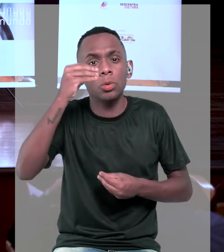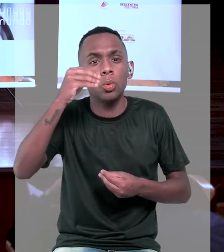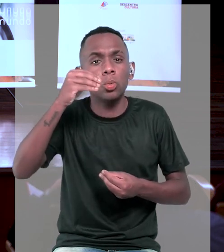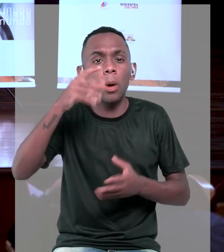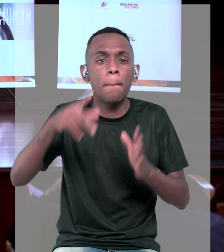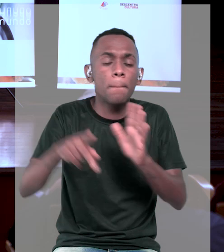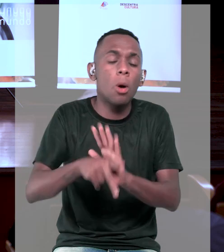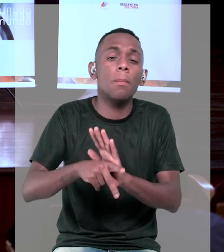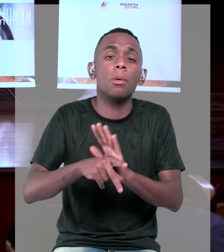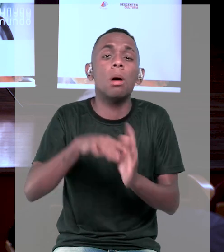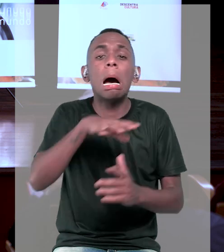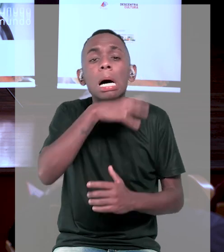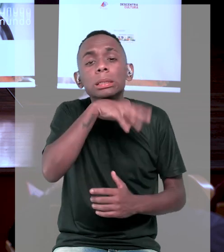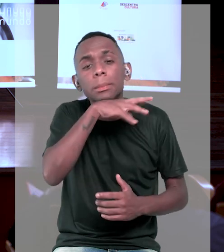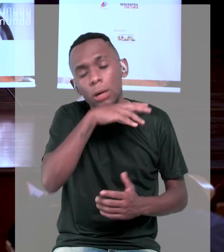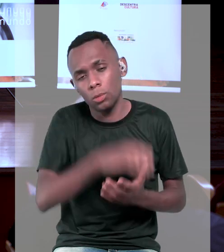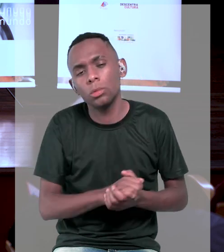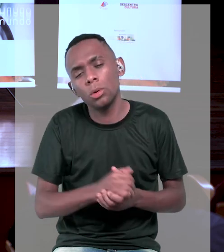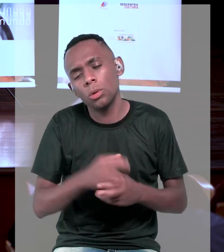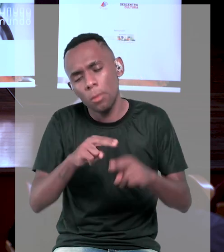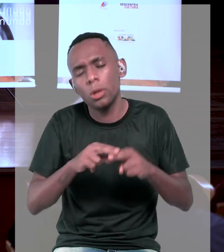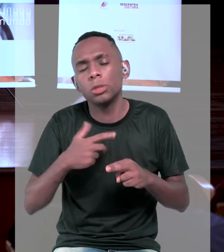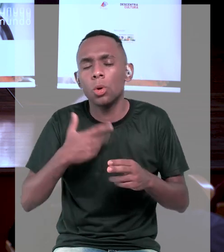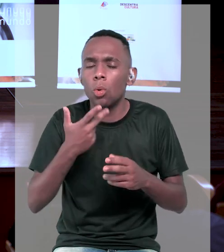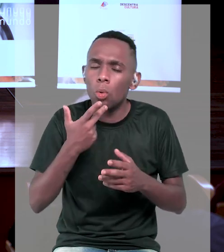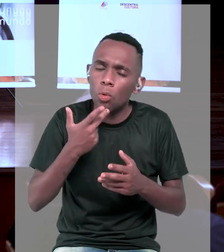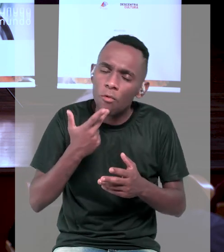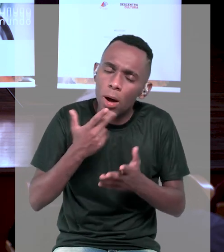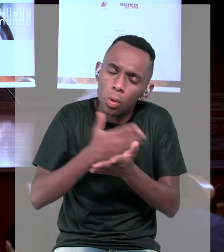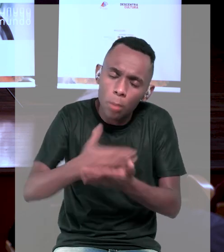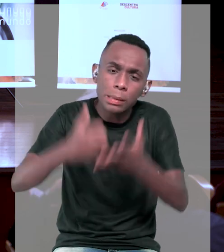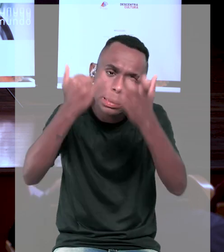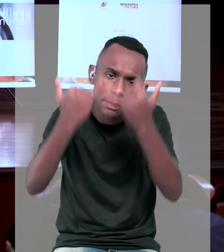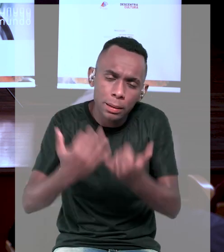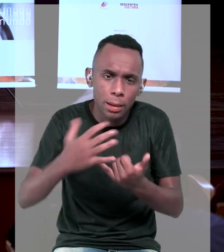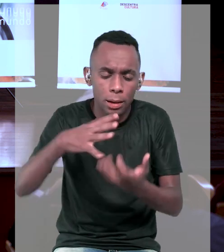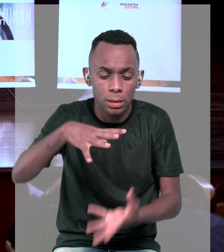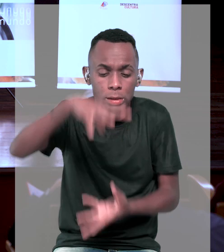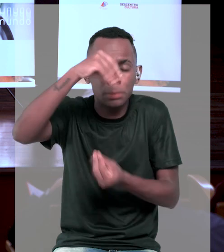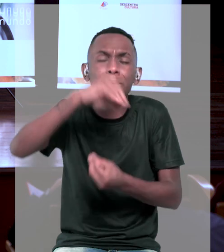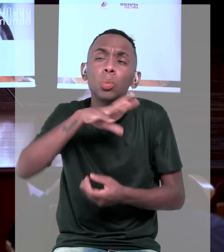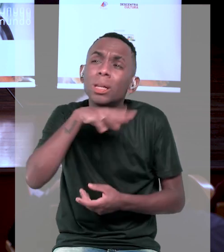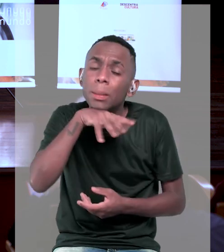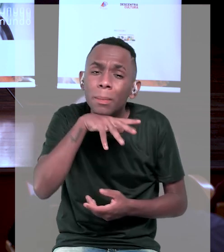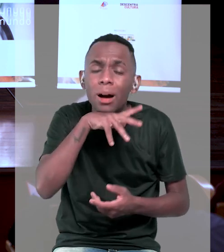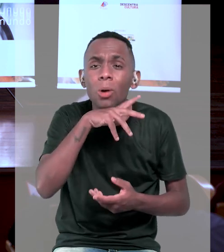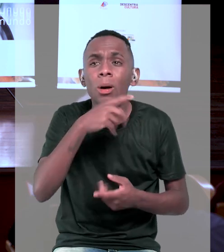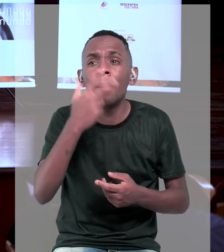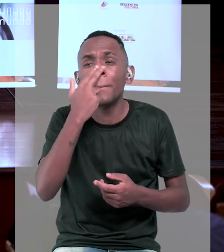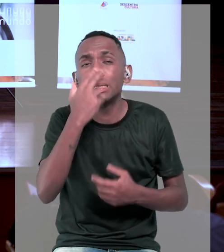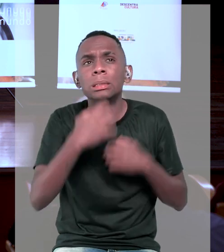Espírito animal. Por aí eu começo a falar do espírito. Eu sei que a expressão espírito animal nos causa um